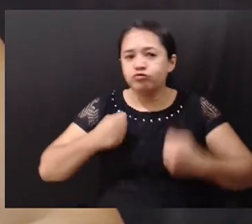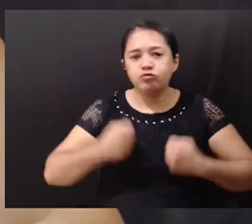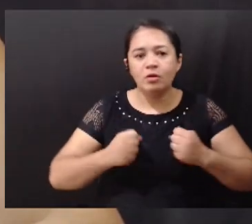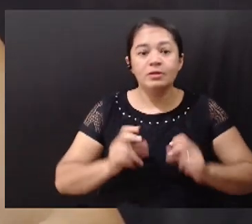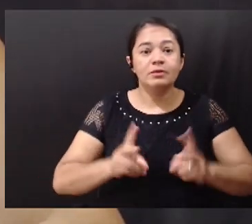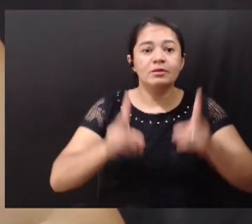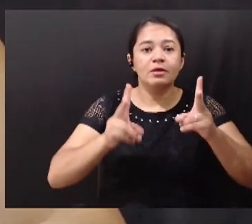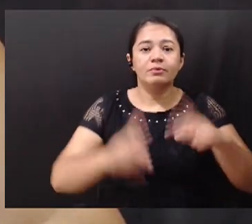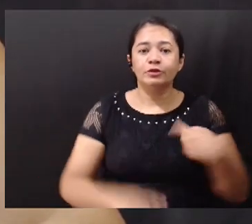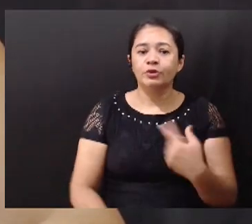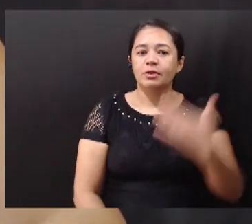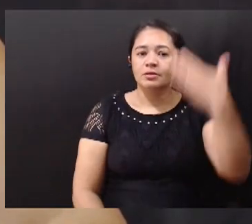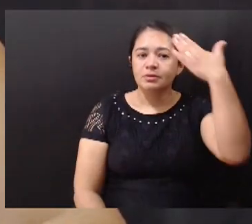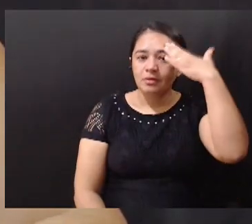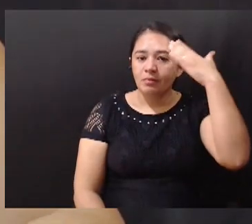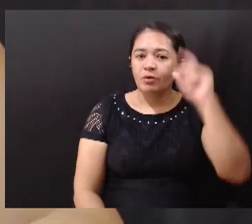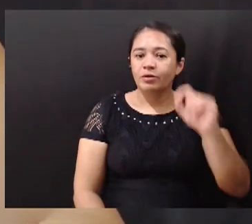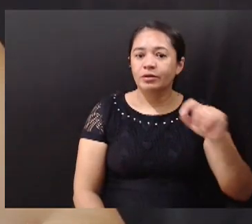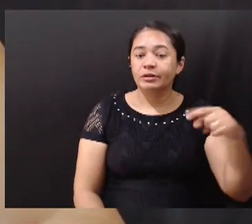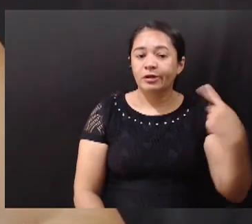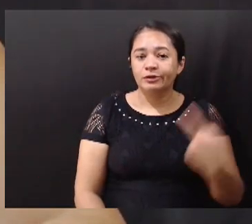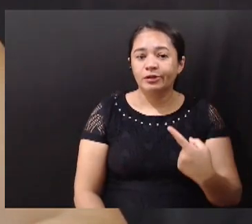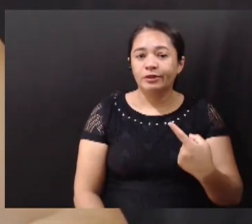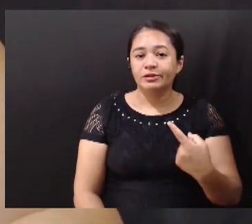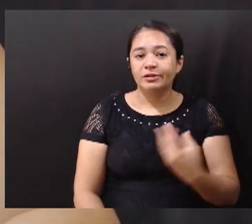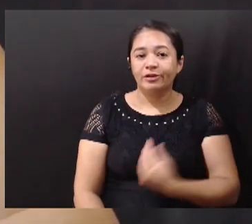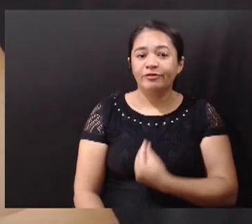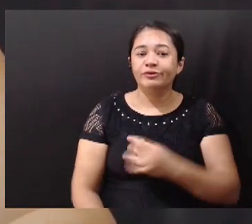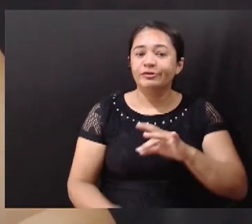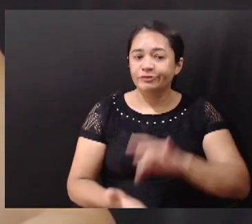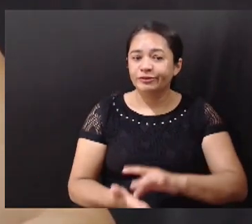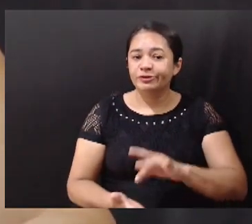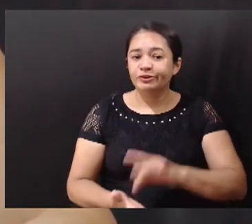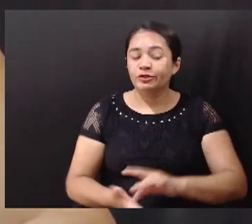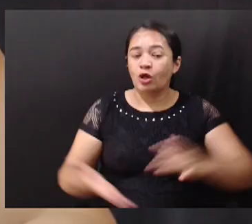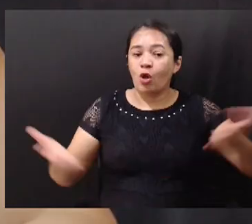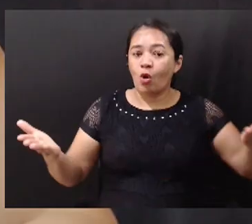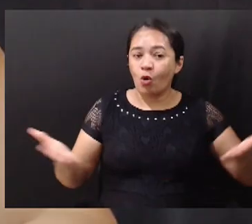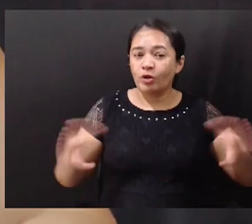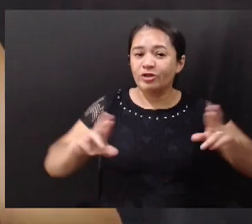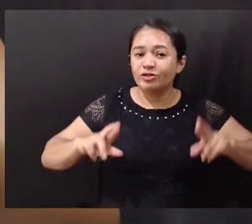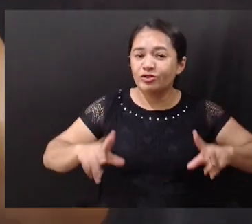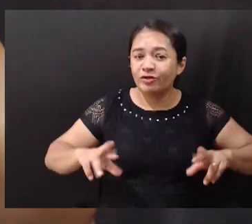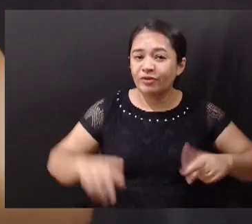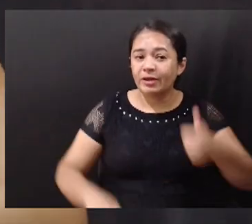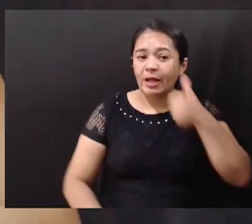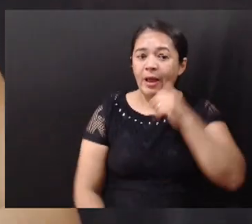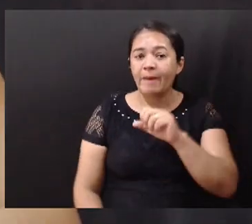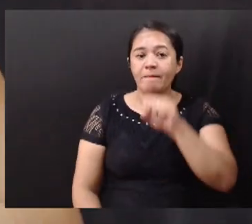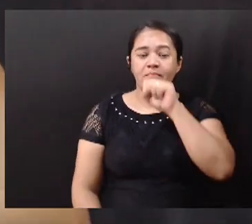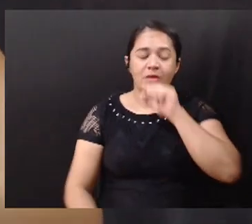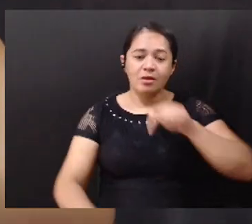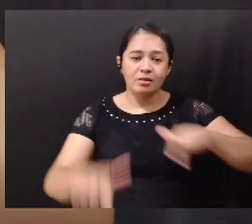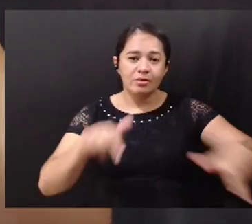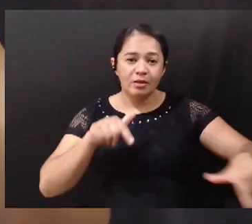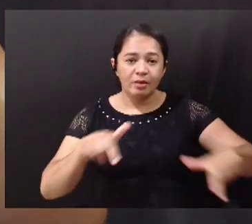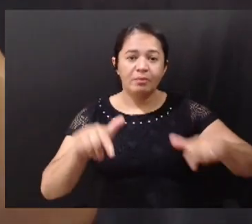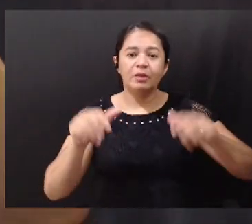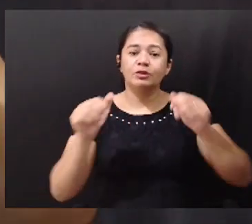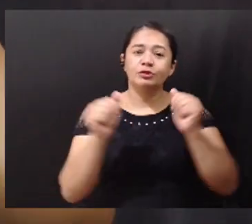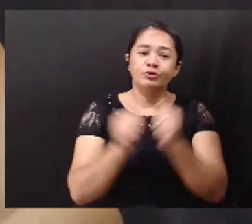sabe que a realidade hoje é muito diferente. A gente tem muitas mães que trabalham também junto com o pai,